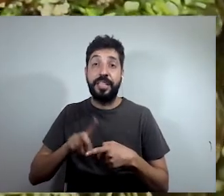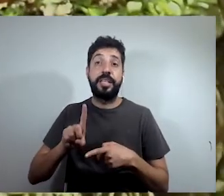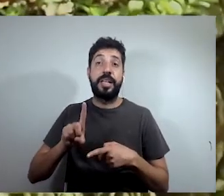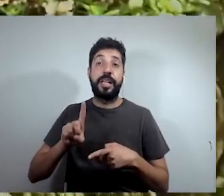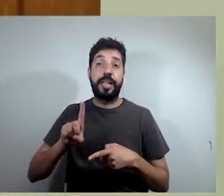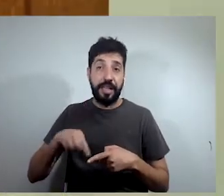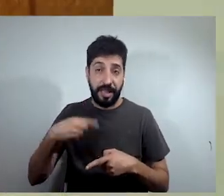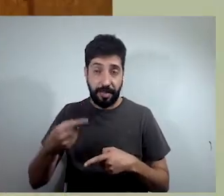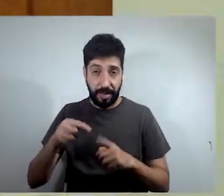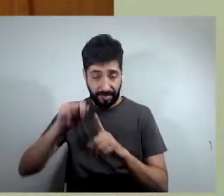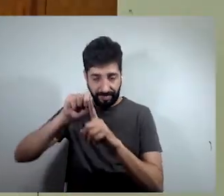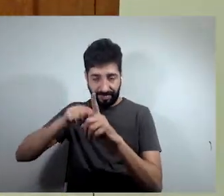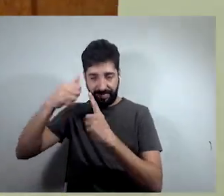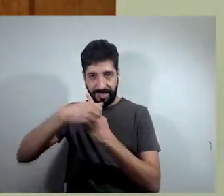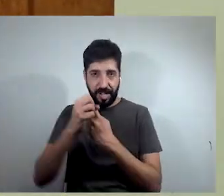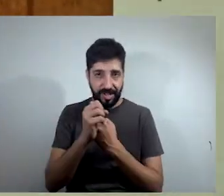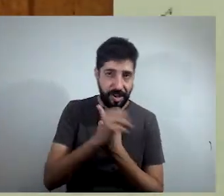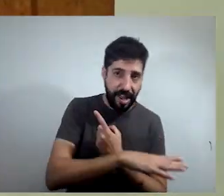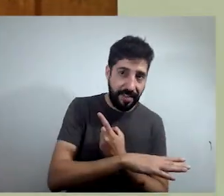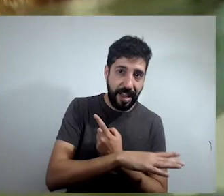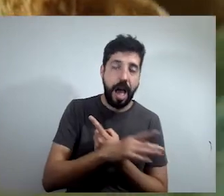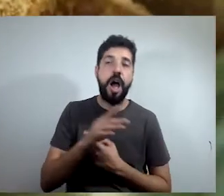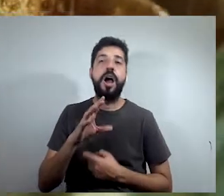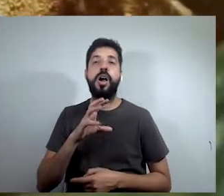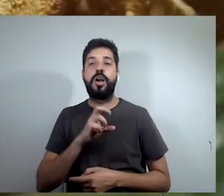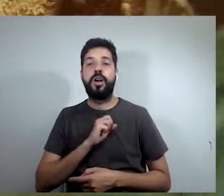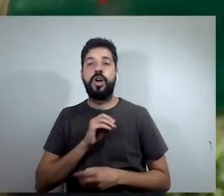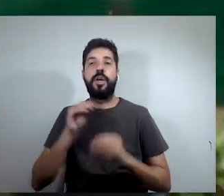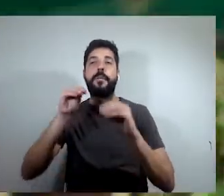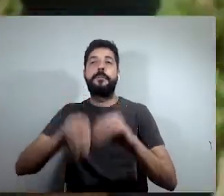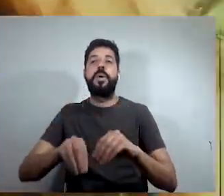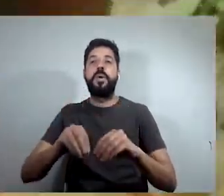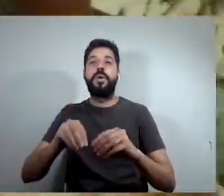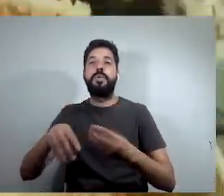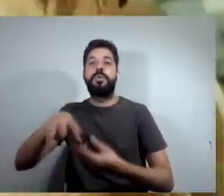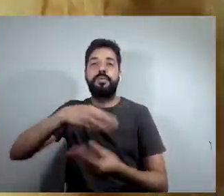ela jogava casca, gostava de jogar na compostagem.